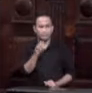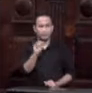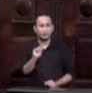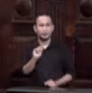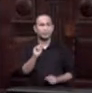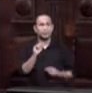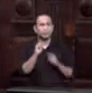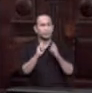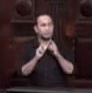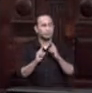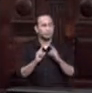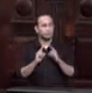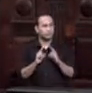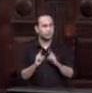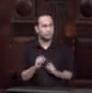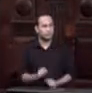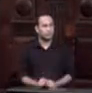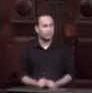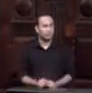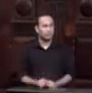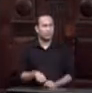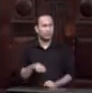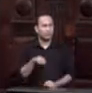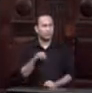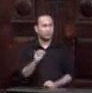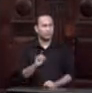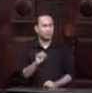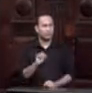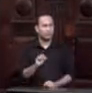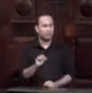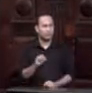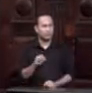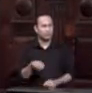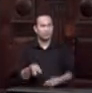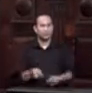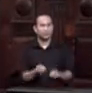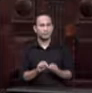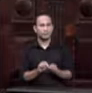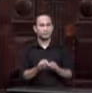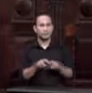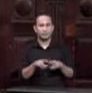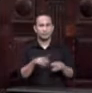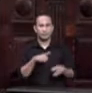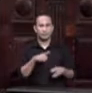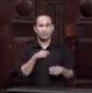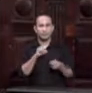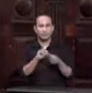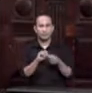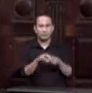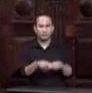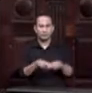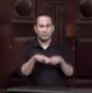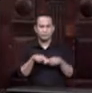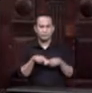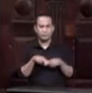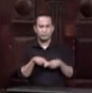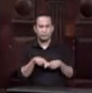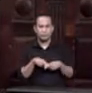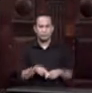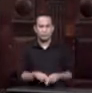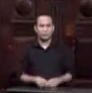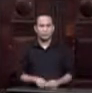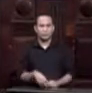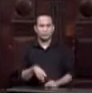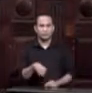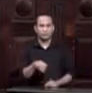discurso é sempre de que as alterações são feitas para preservar a atenção aos mais